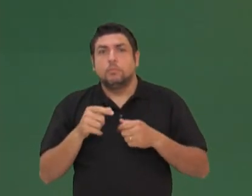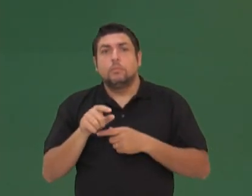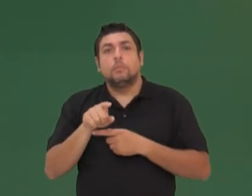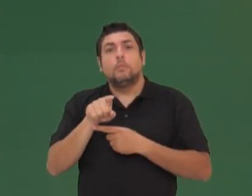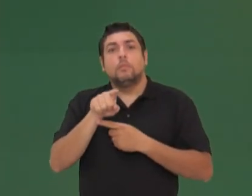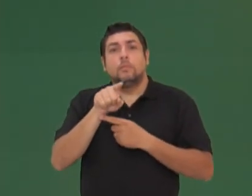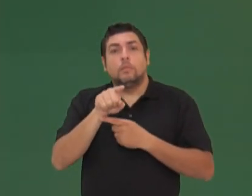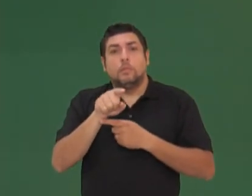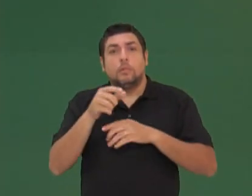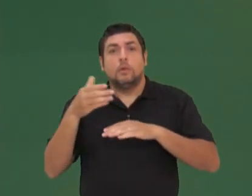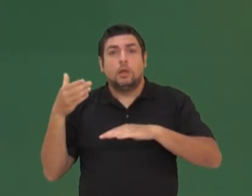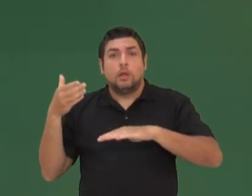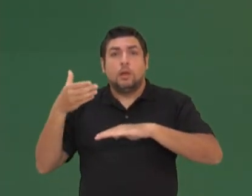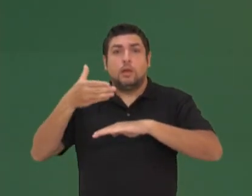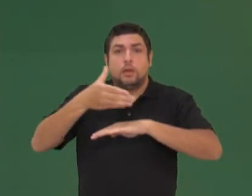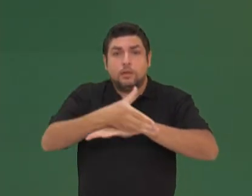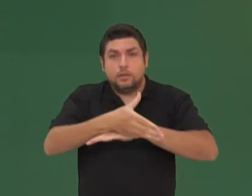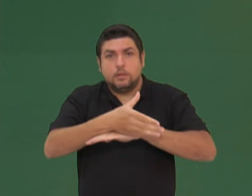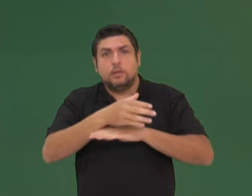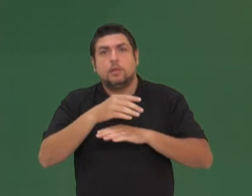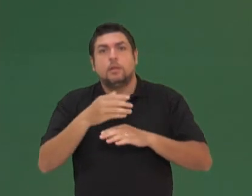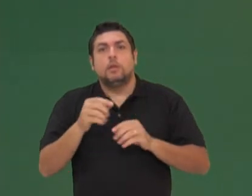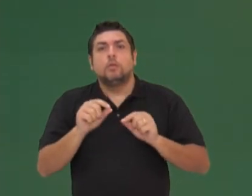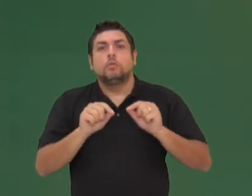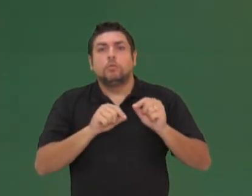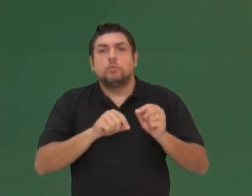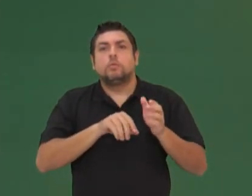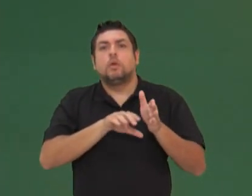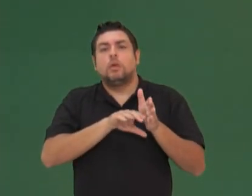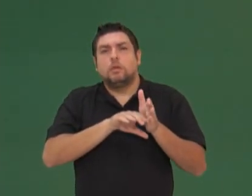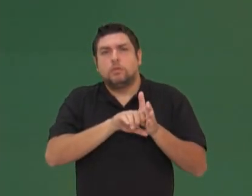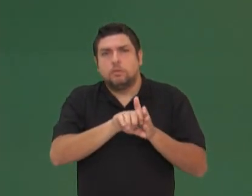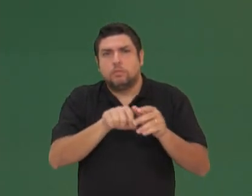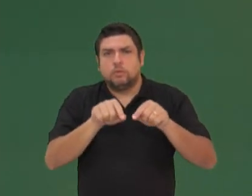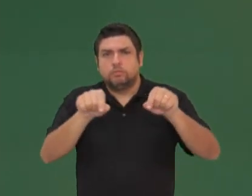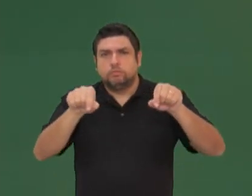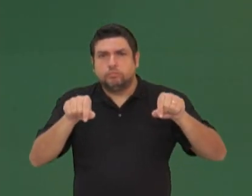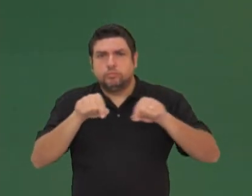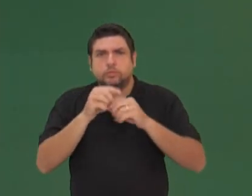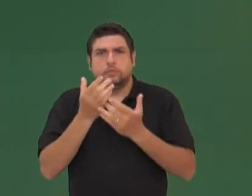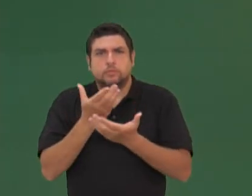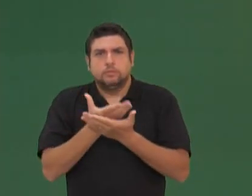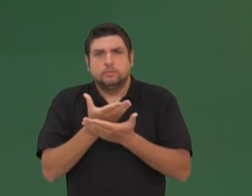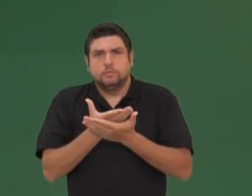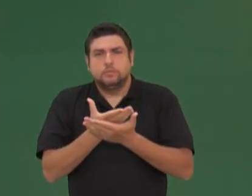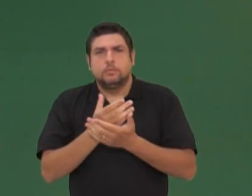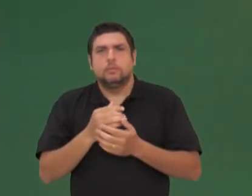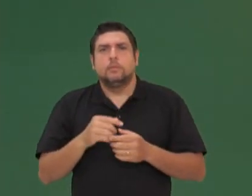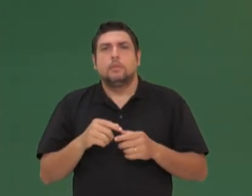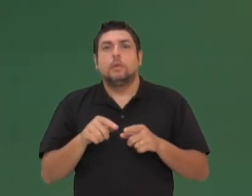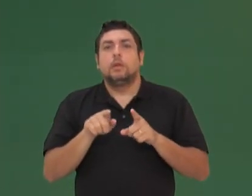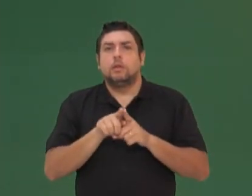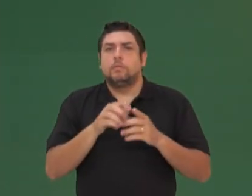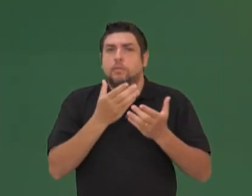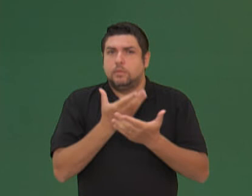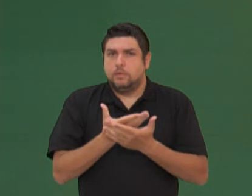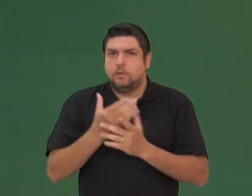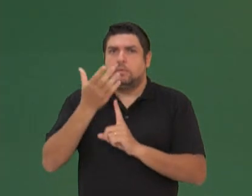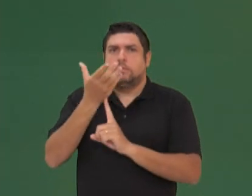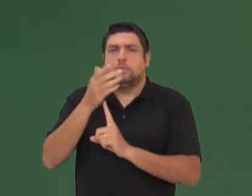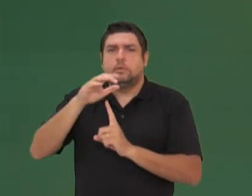acceder, acessar, acesse as plataformas que nós temos disponíveis, Aula Paraná e